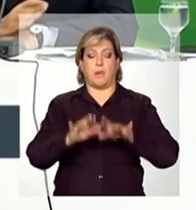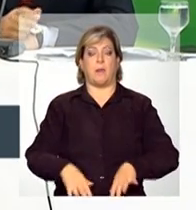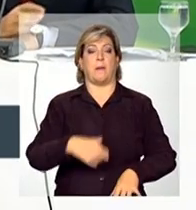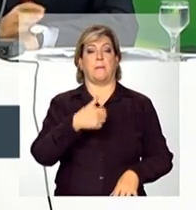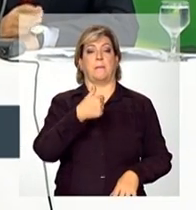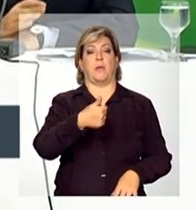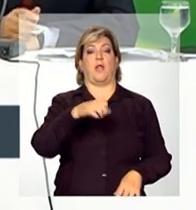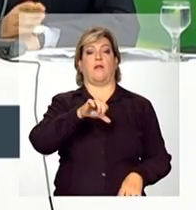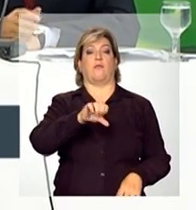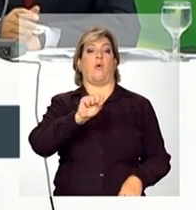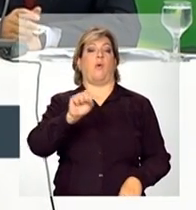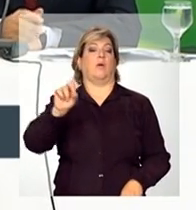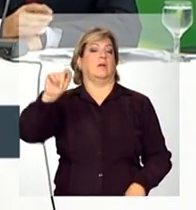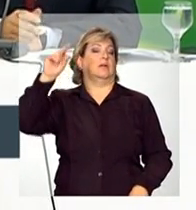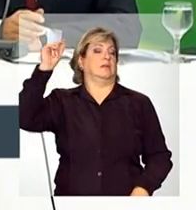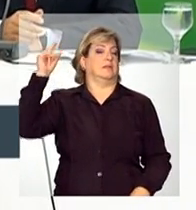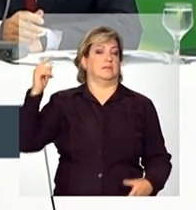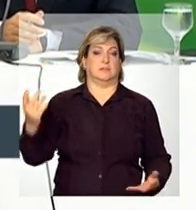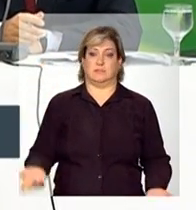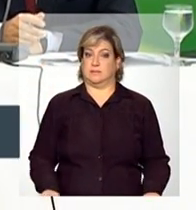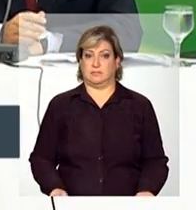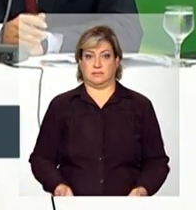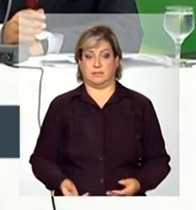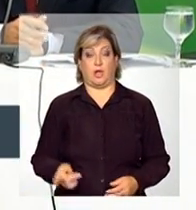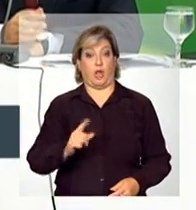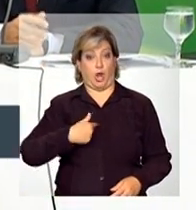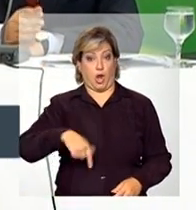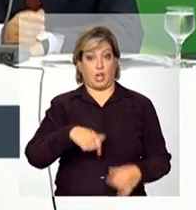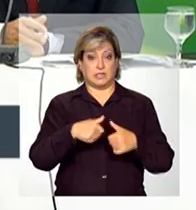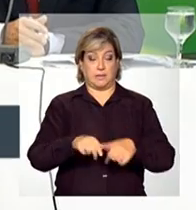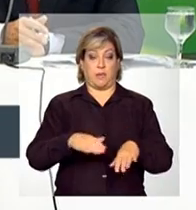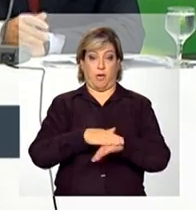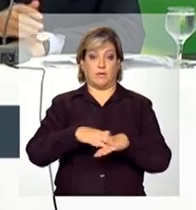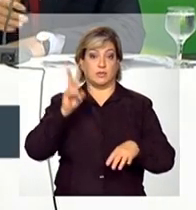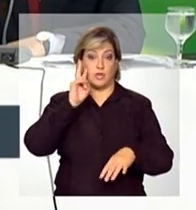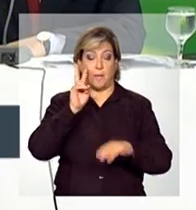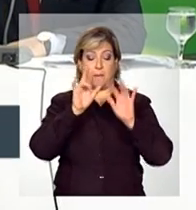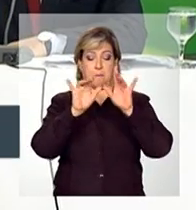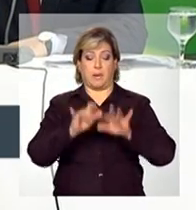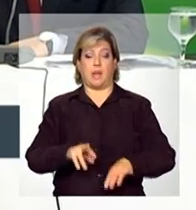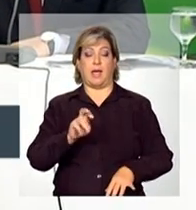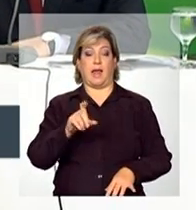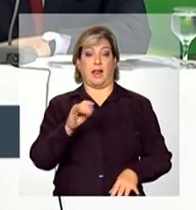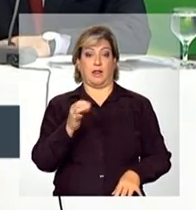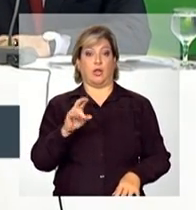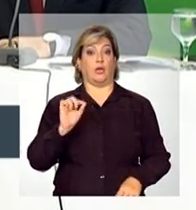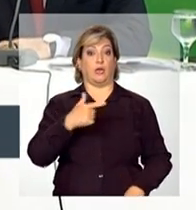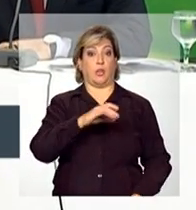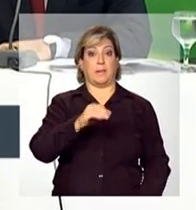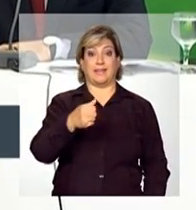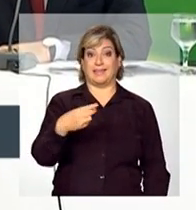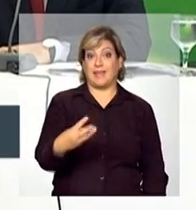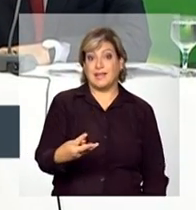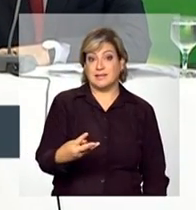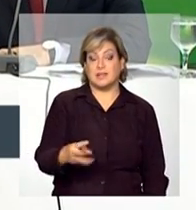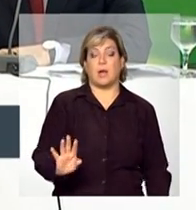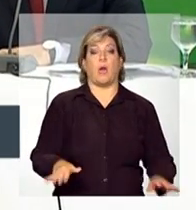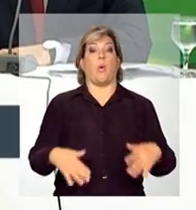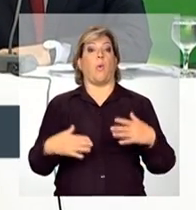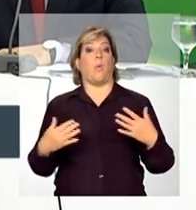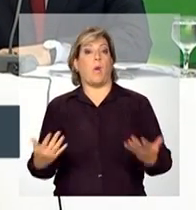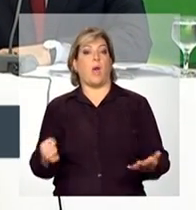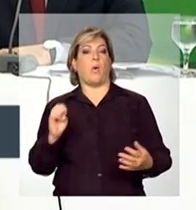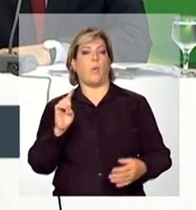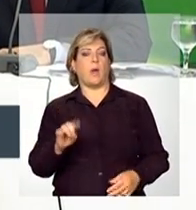nós não estamos discutindo o relatório de 1888 nós estamos discutindo um relatório de 2013 qual é a situação em